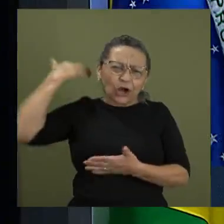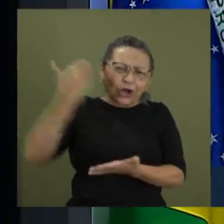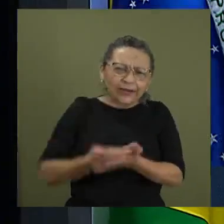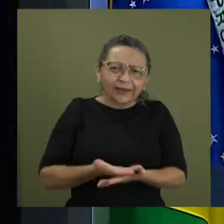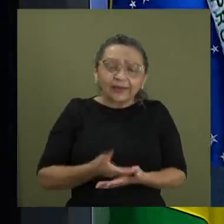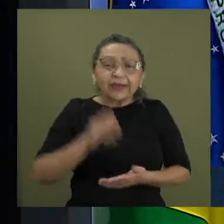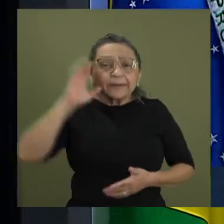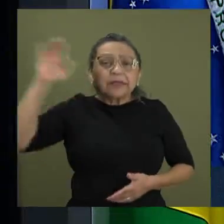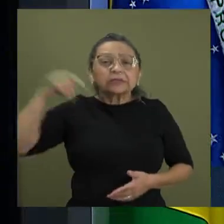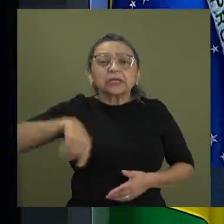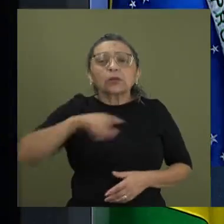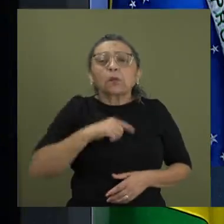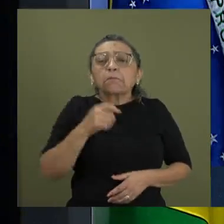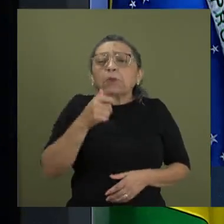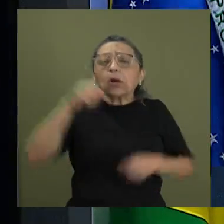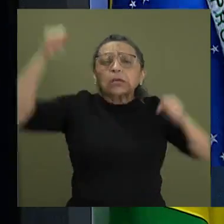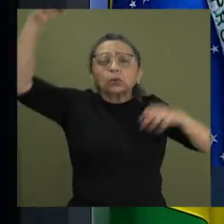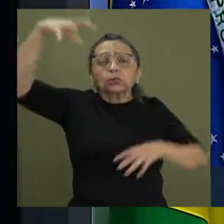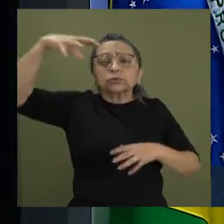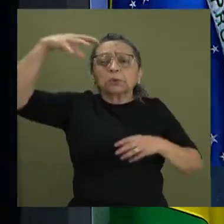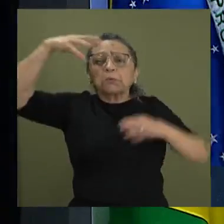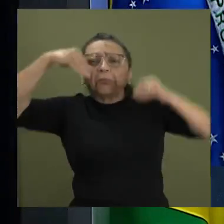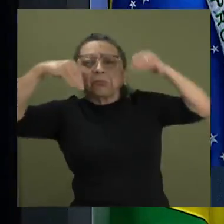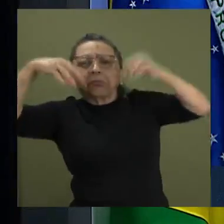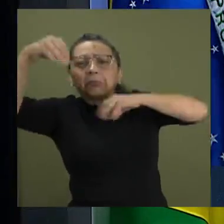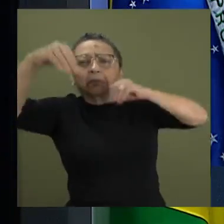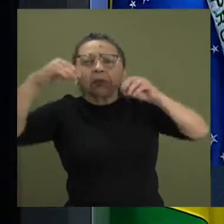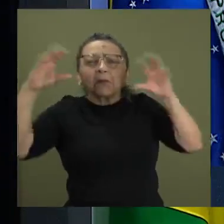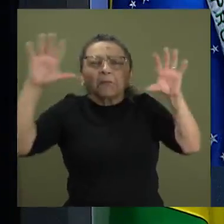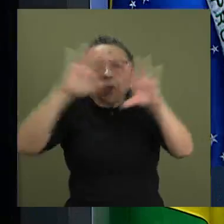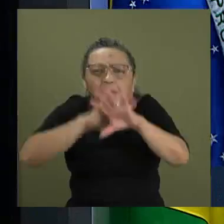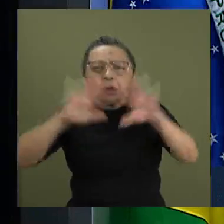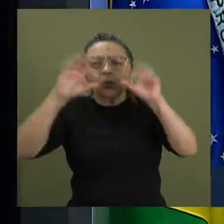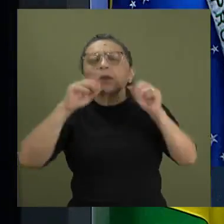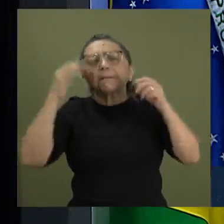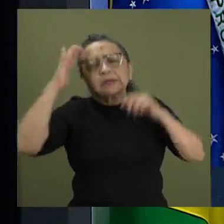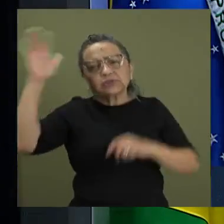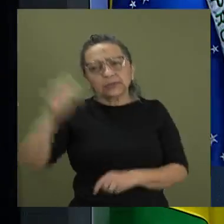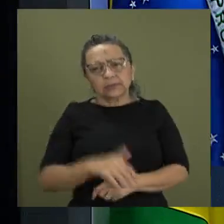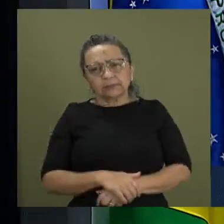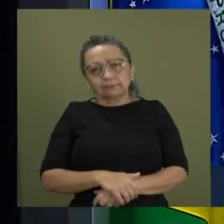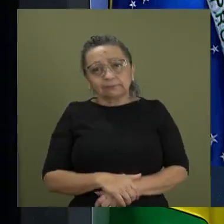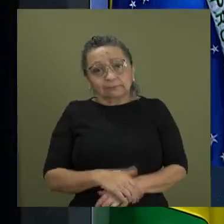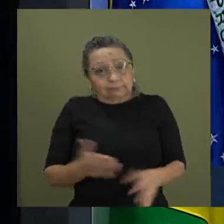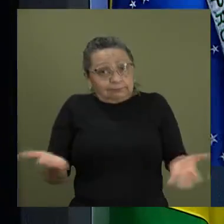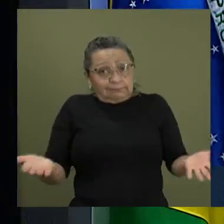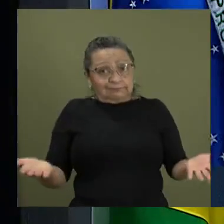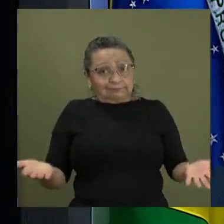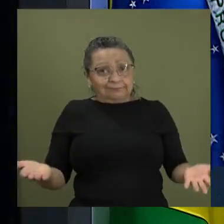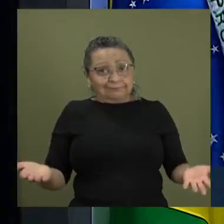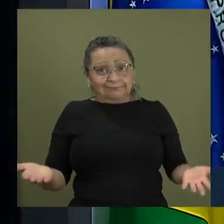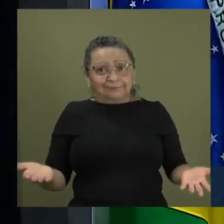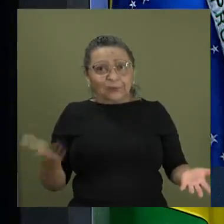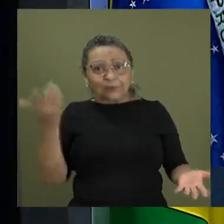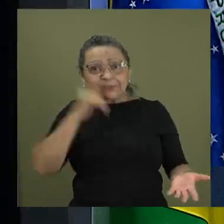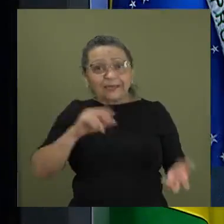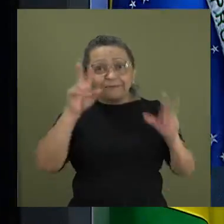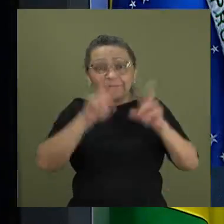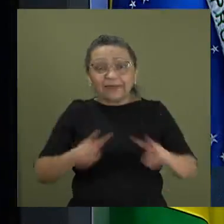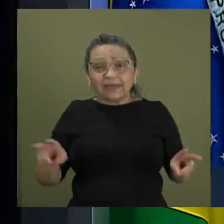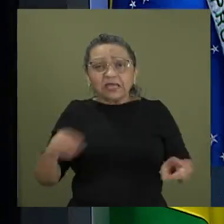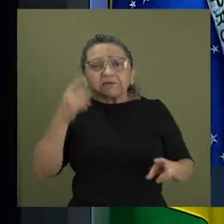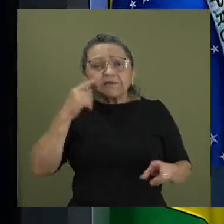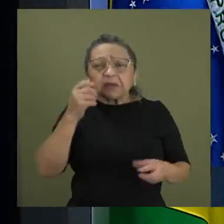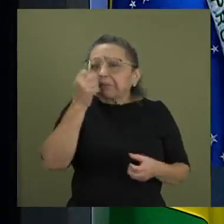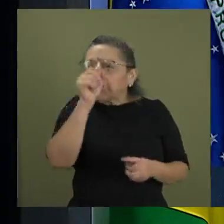Imagine ele com pouca luz, A gente vai ver a